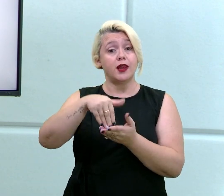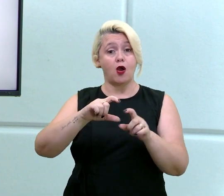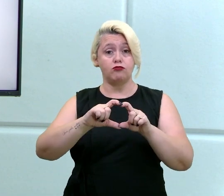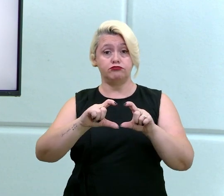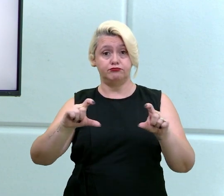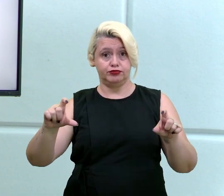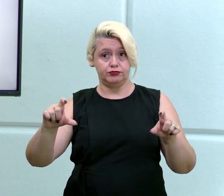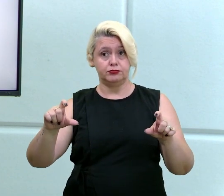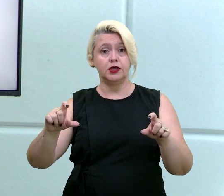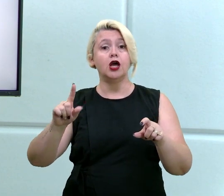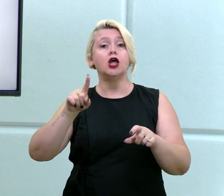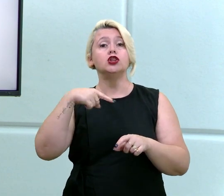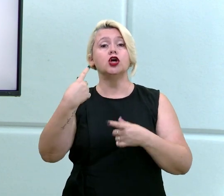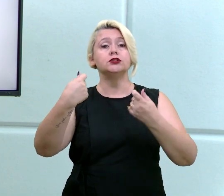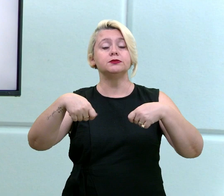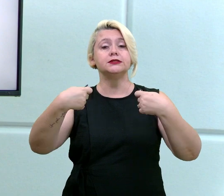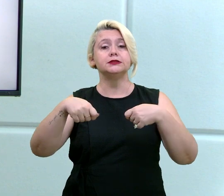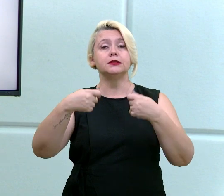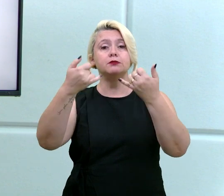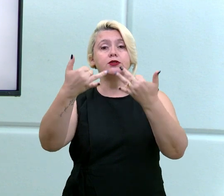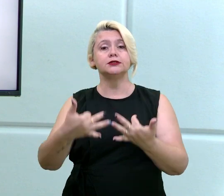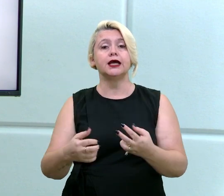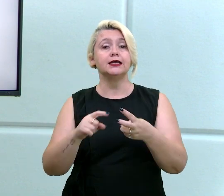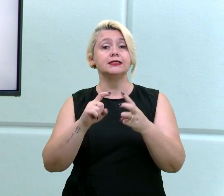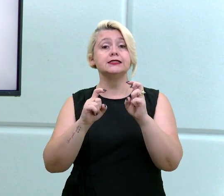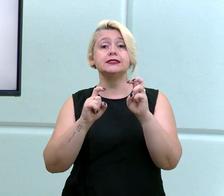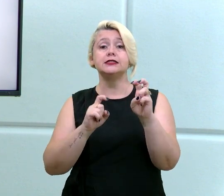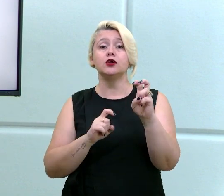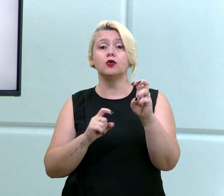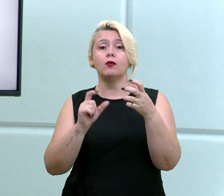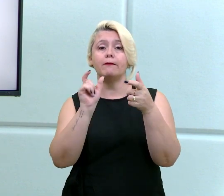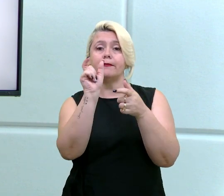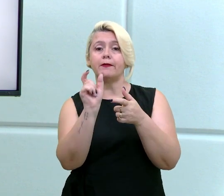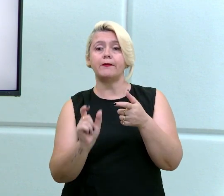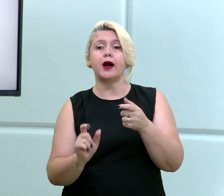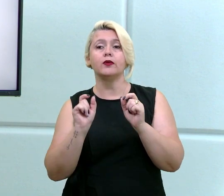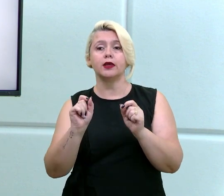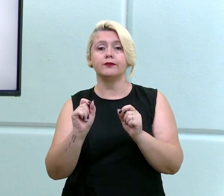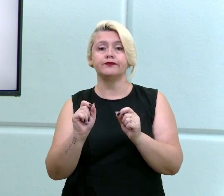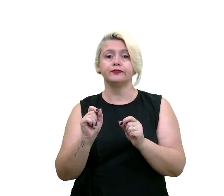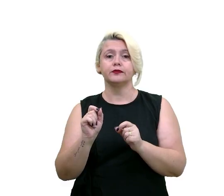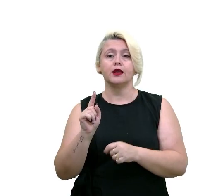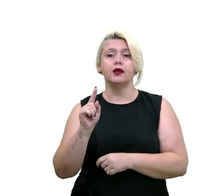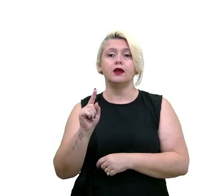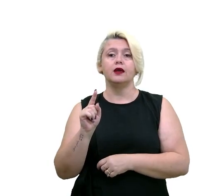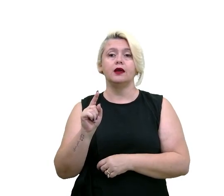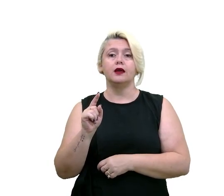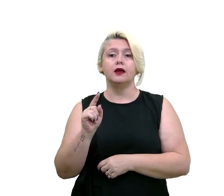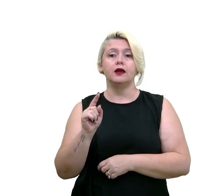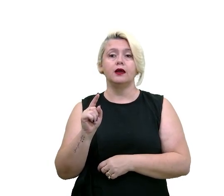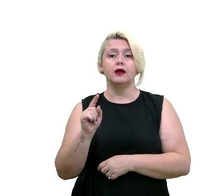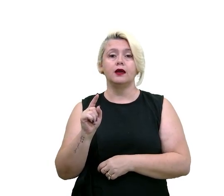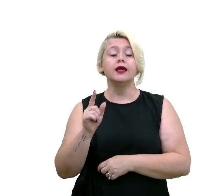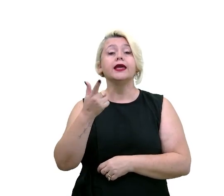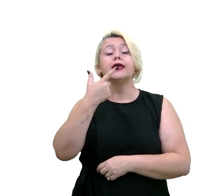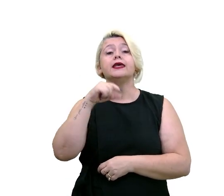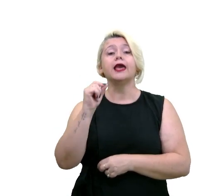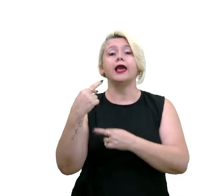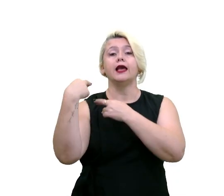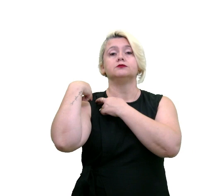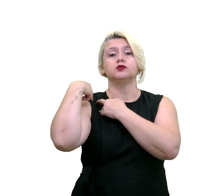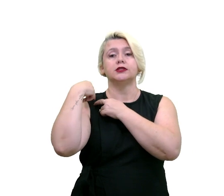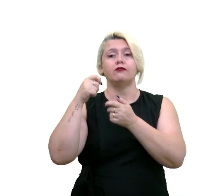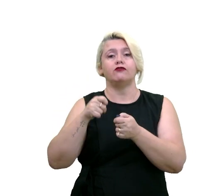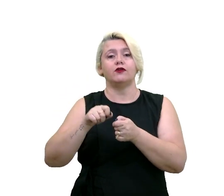que nós temos que falar daqueles 5 elementos. Quais são eles, professora? O agente, quem vai fazer alguma coisa,